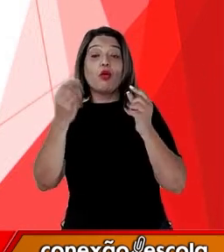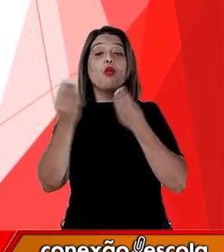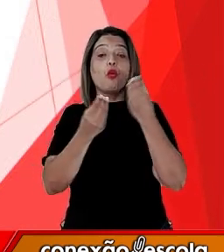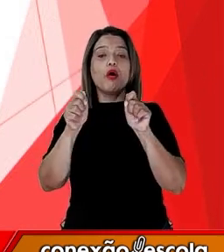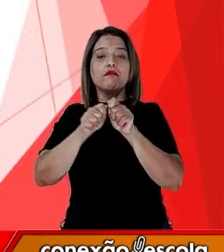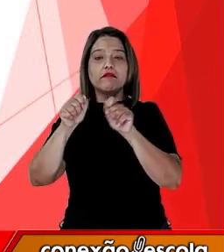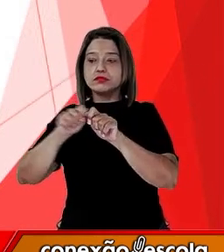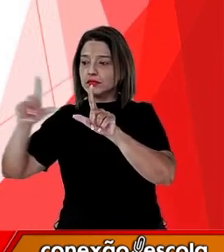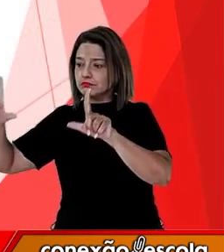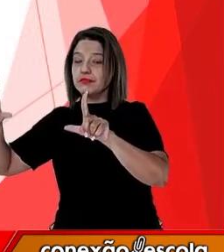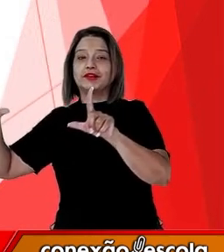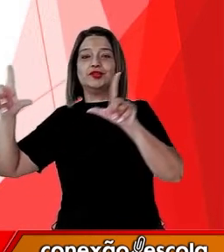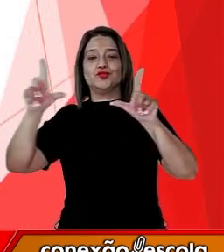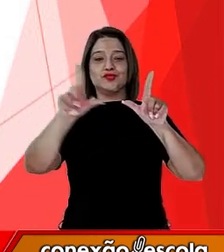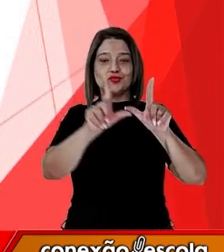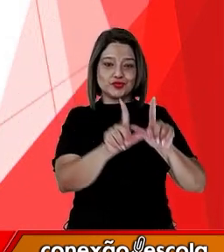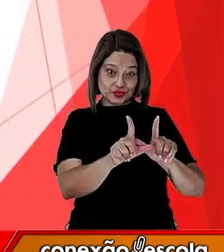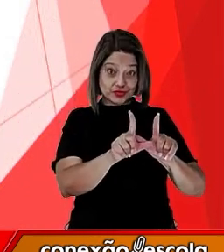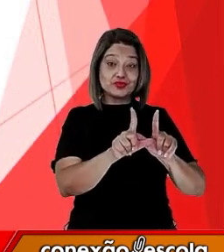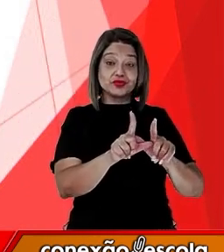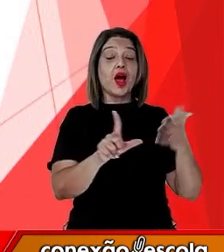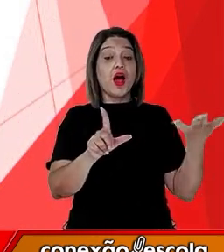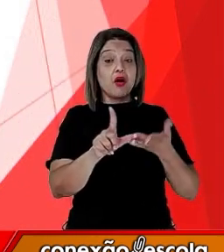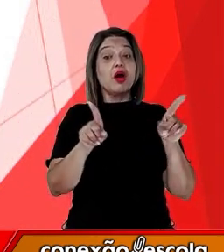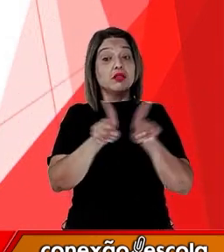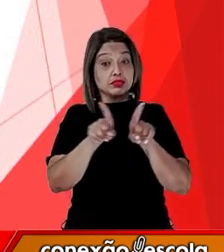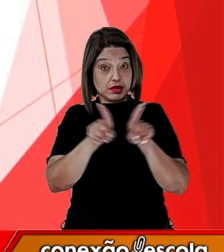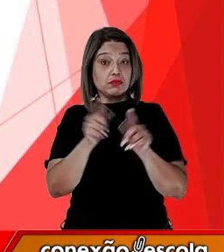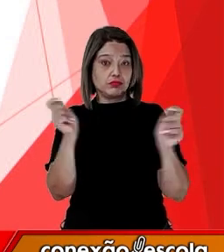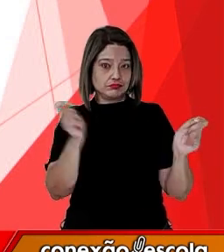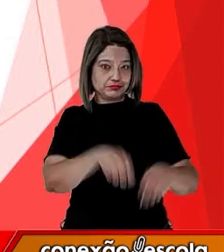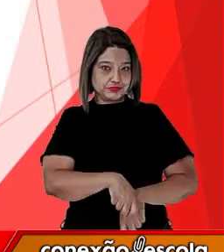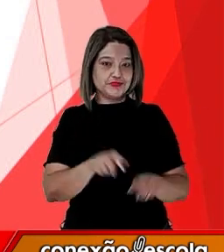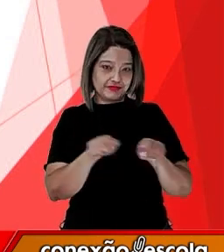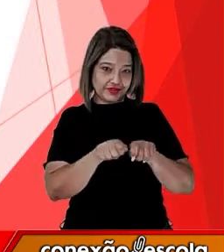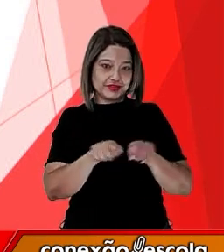O mesmo pode acontecer se eu quiser reduzir.